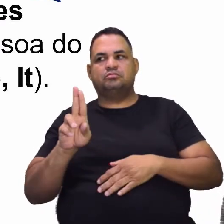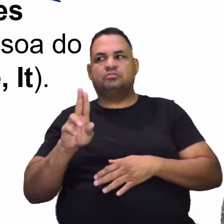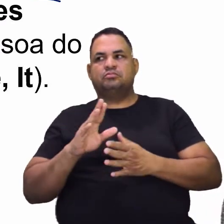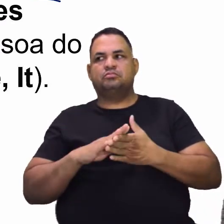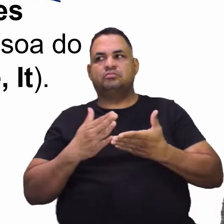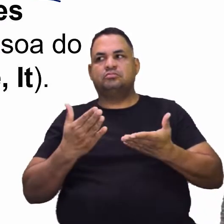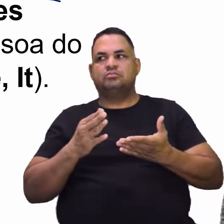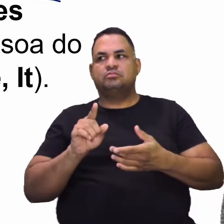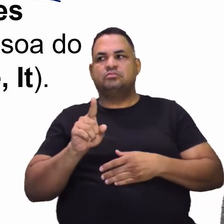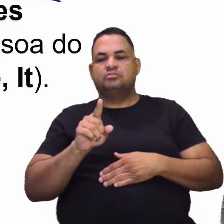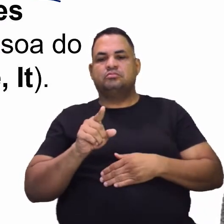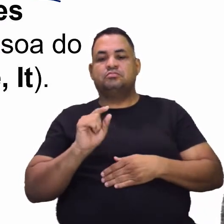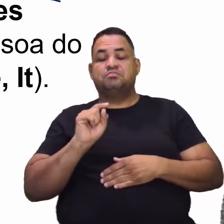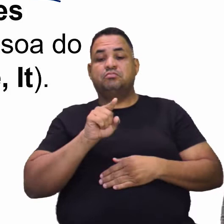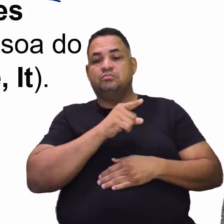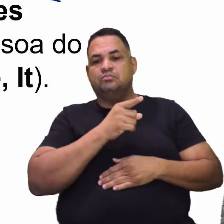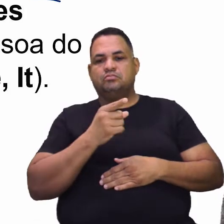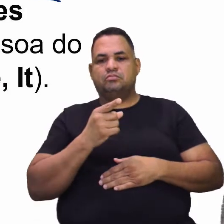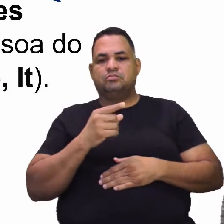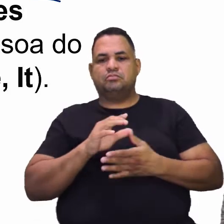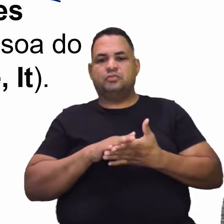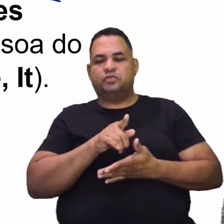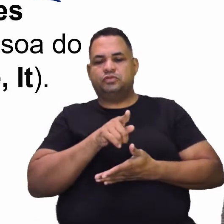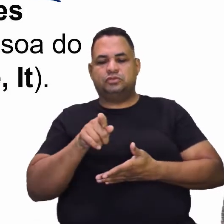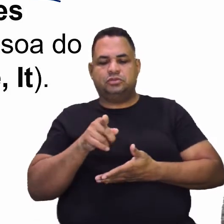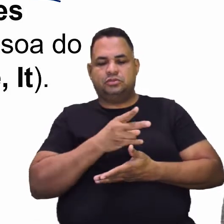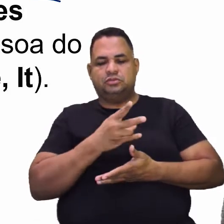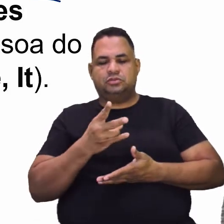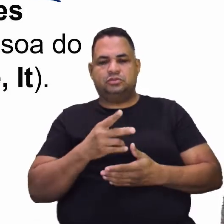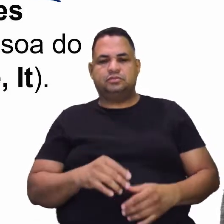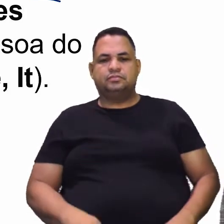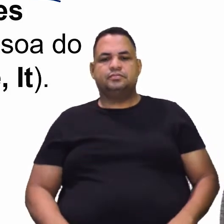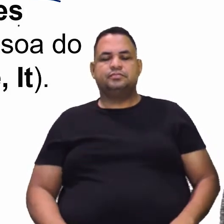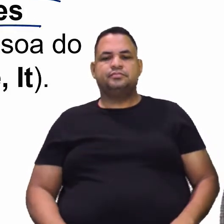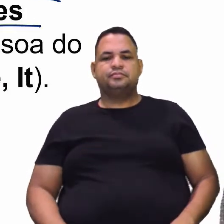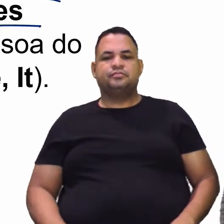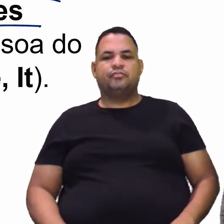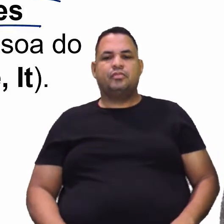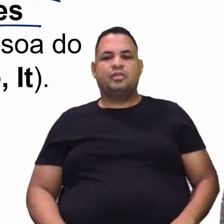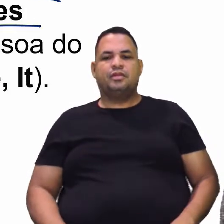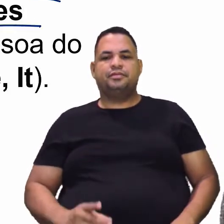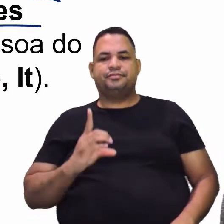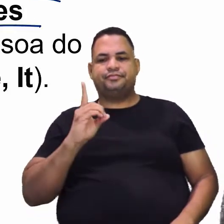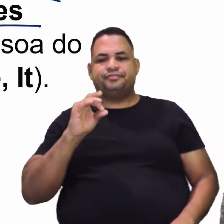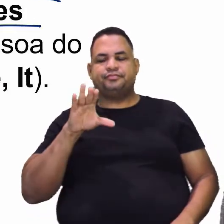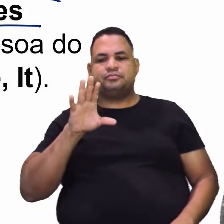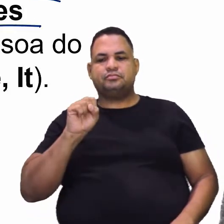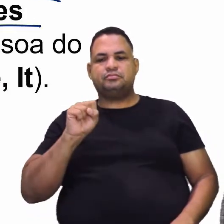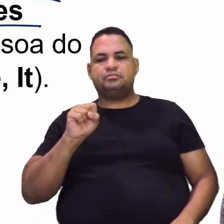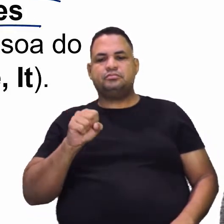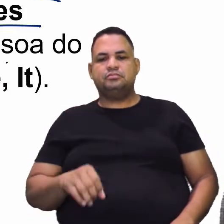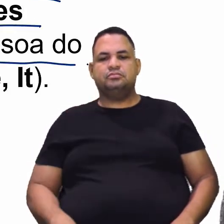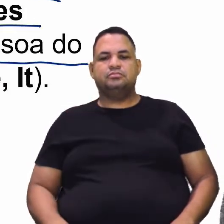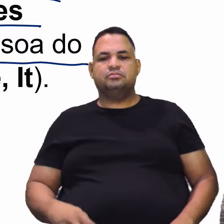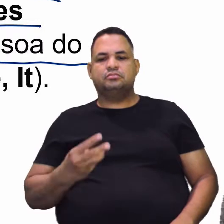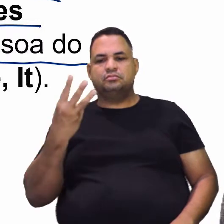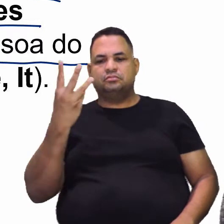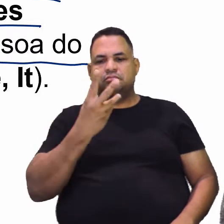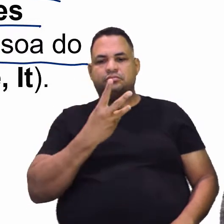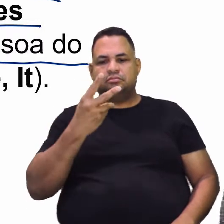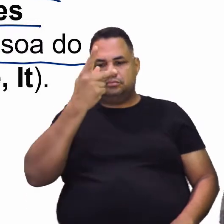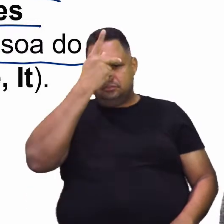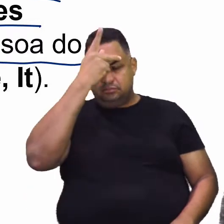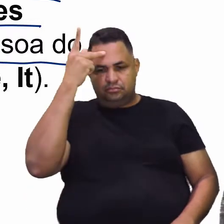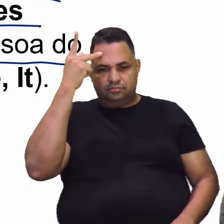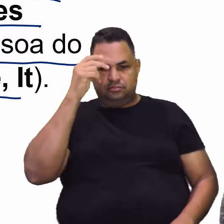e eles e elas, porque você e vocês é a mesma palavra, tá, gente? E does not para a terceira pessoa